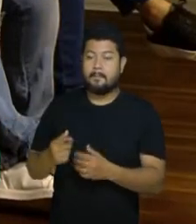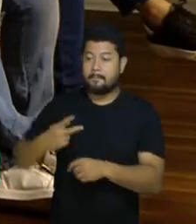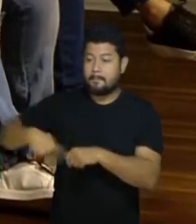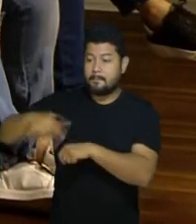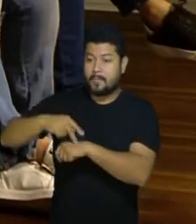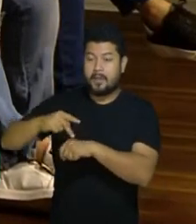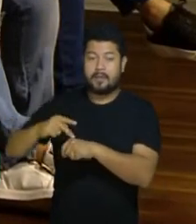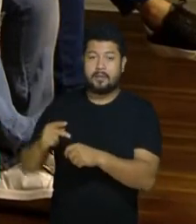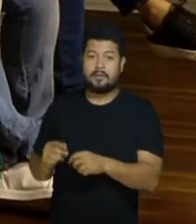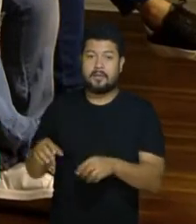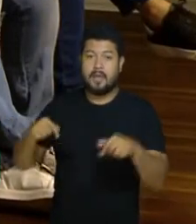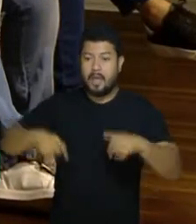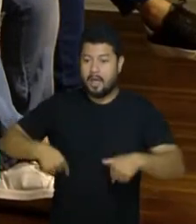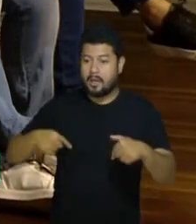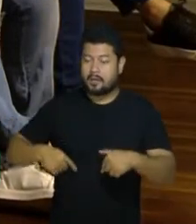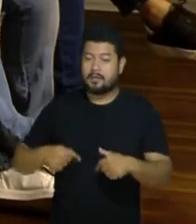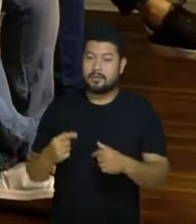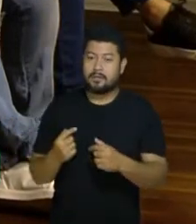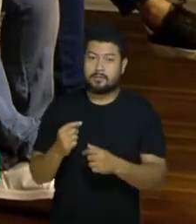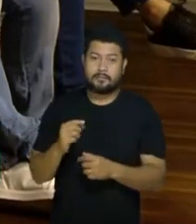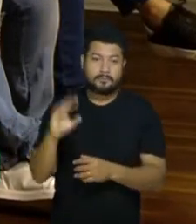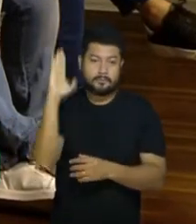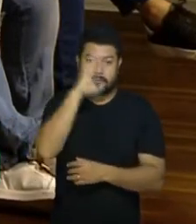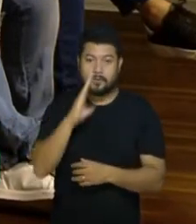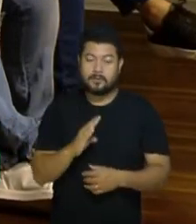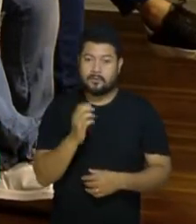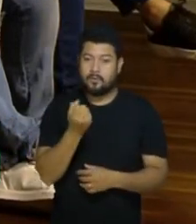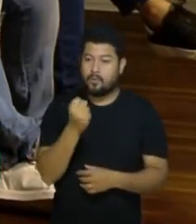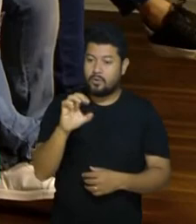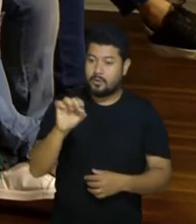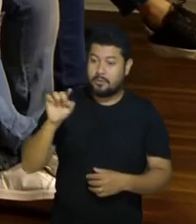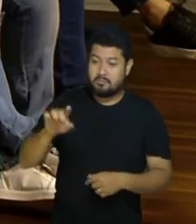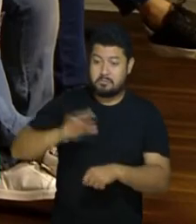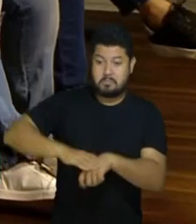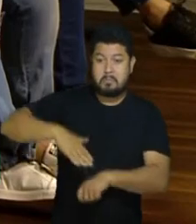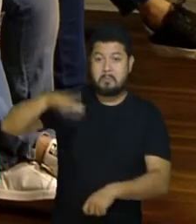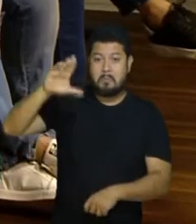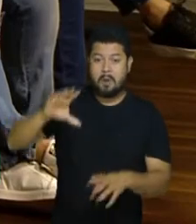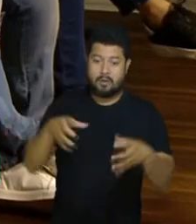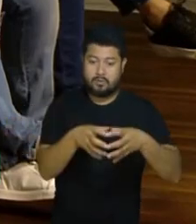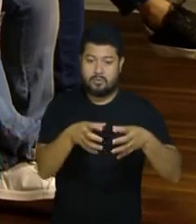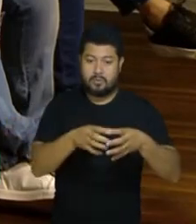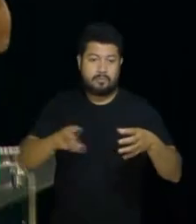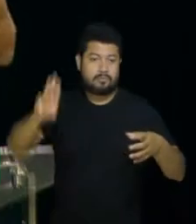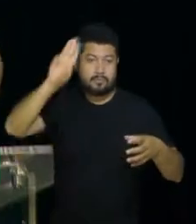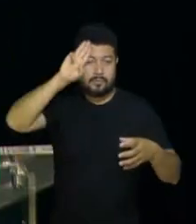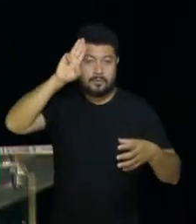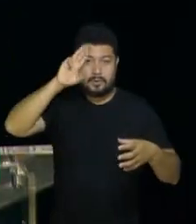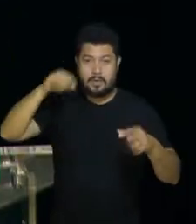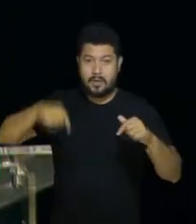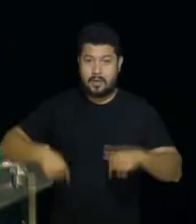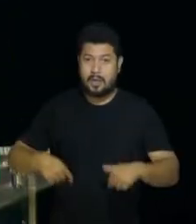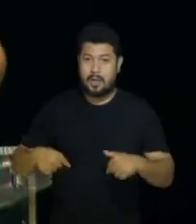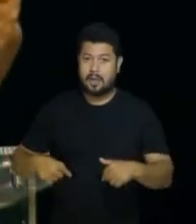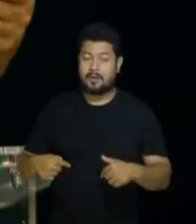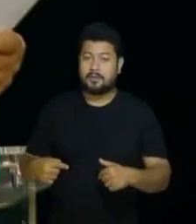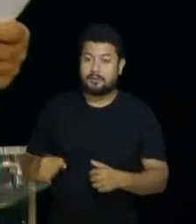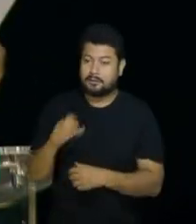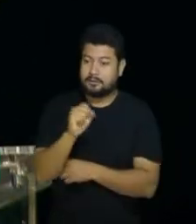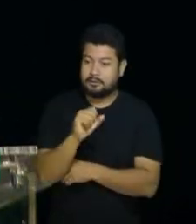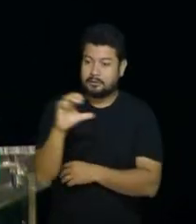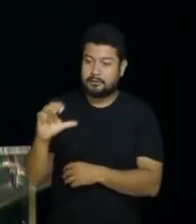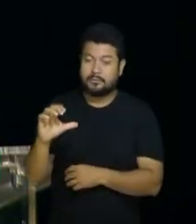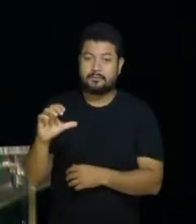mil membros. Em Santa Catarina, chegou em 1913. E hoje, casualmente, não casualmente, mas